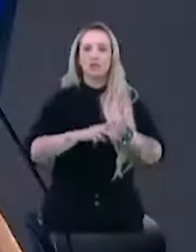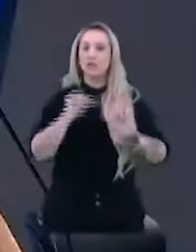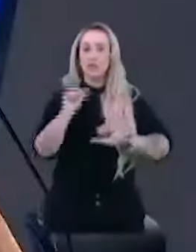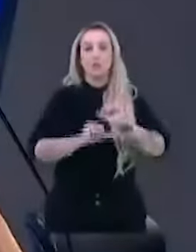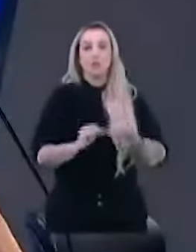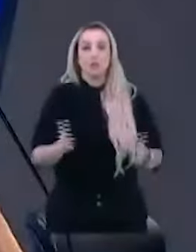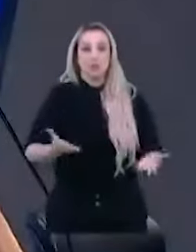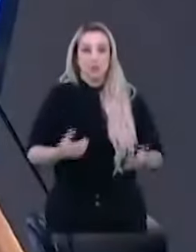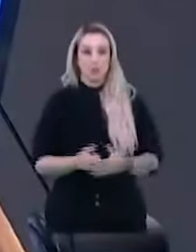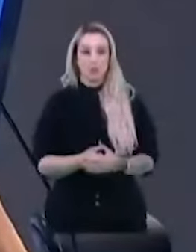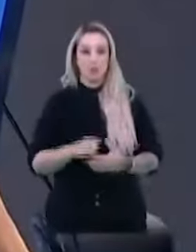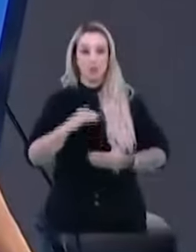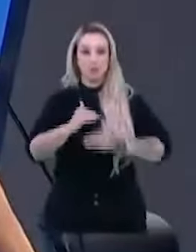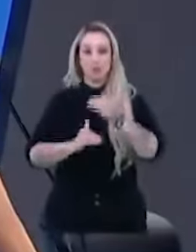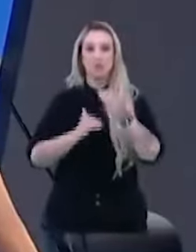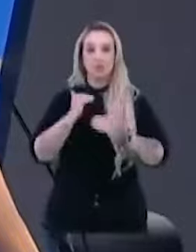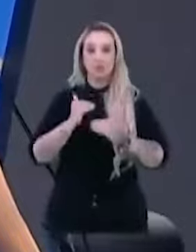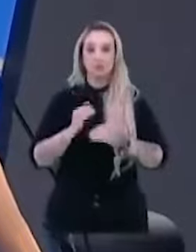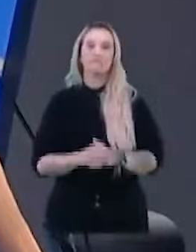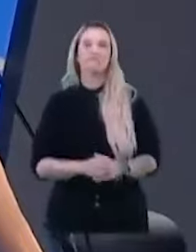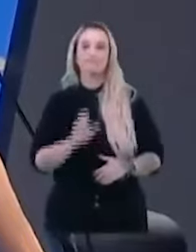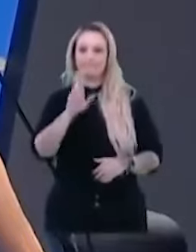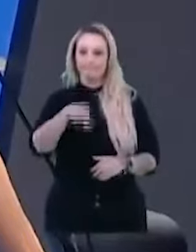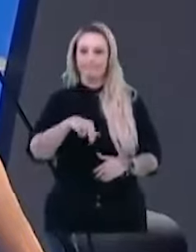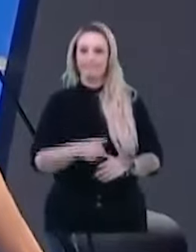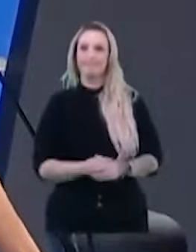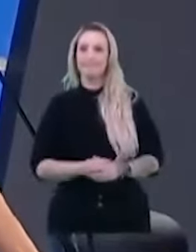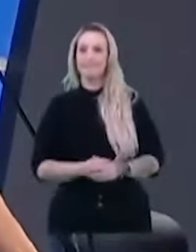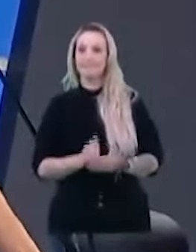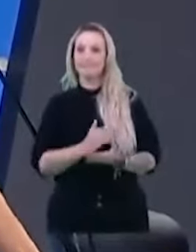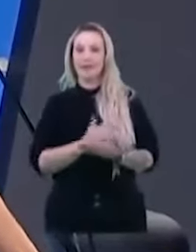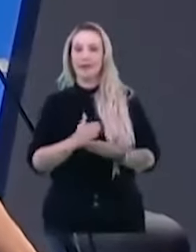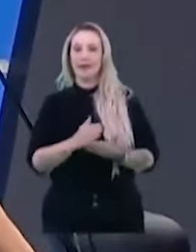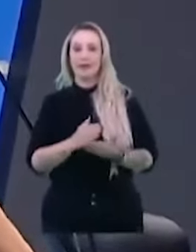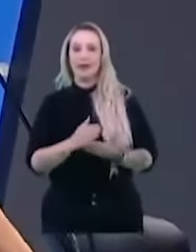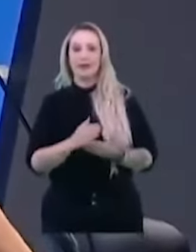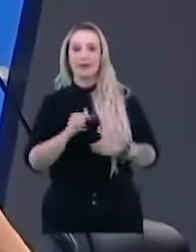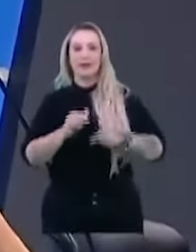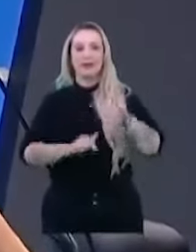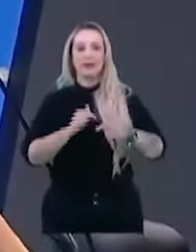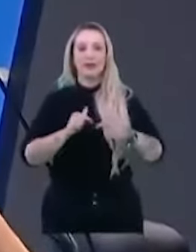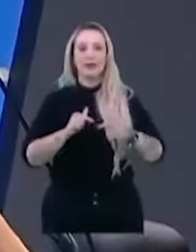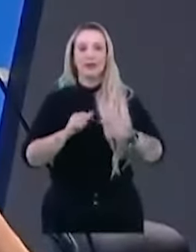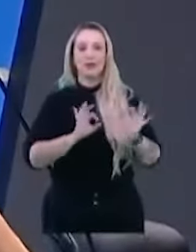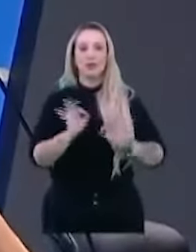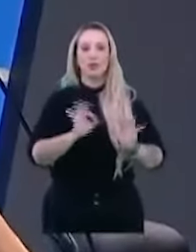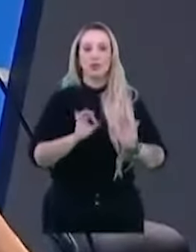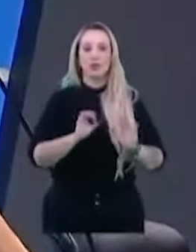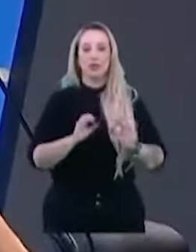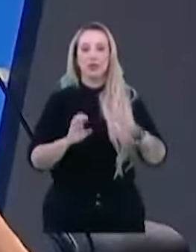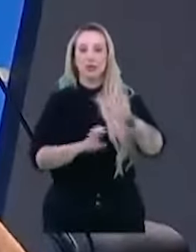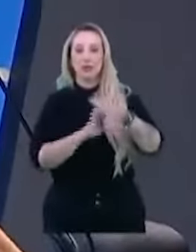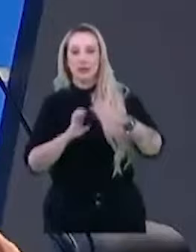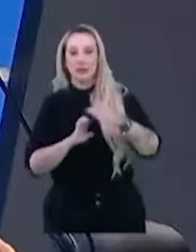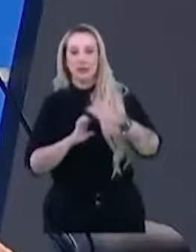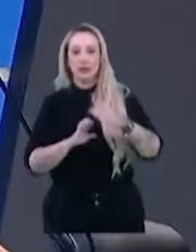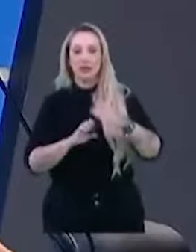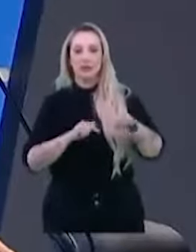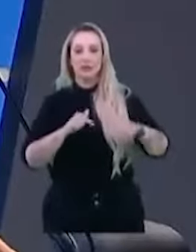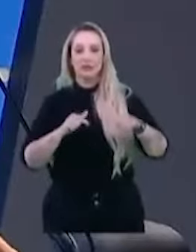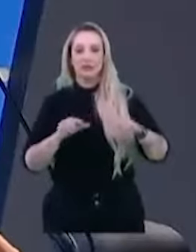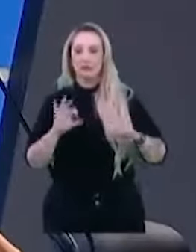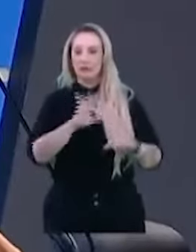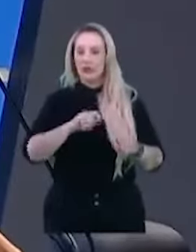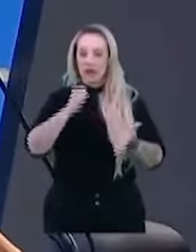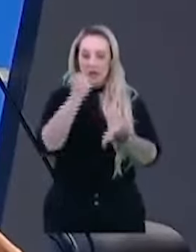mudou. O campo progressista, você tem razão, nasce de uma classe trabalhadora organizada, da indústria, do emprego formal,